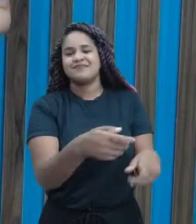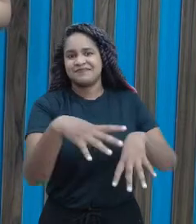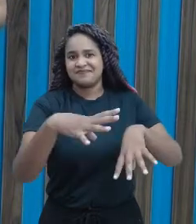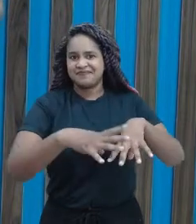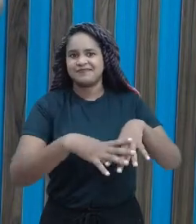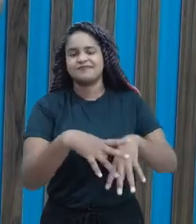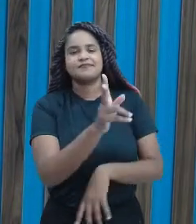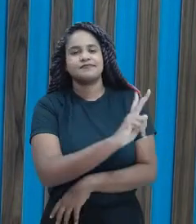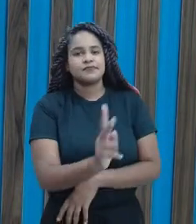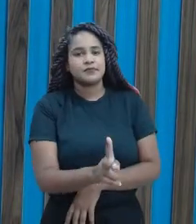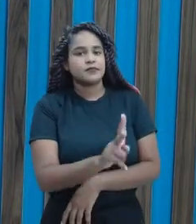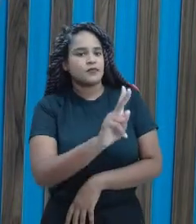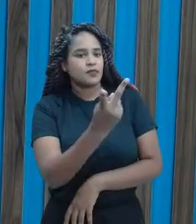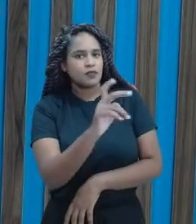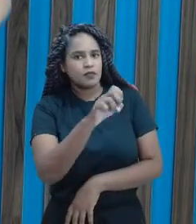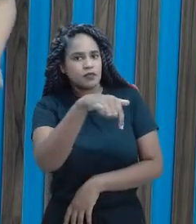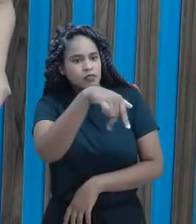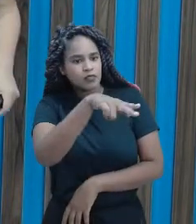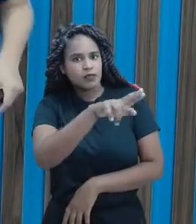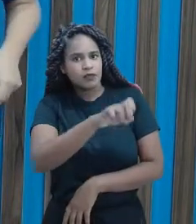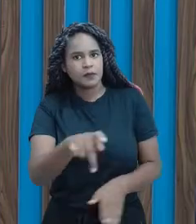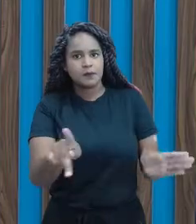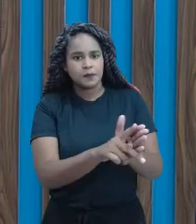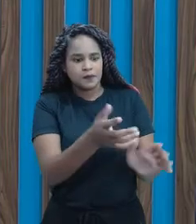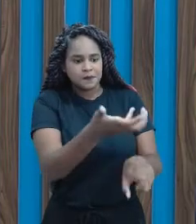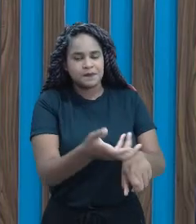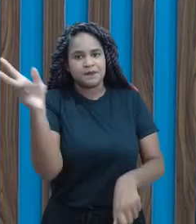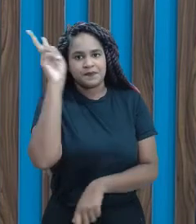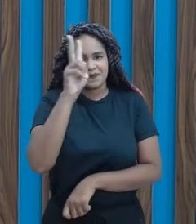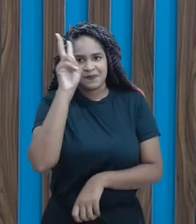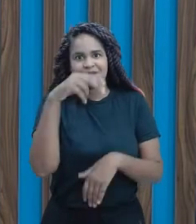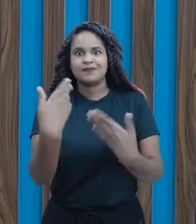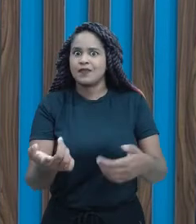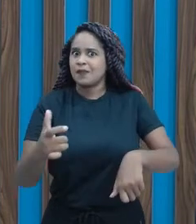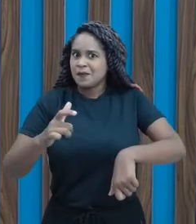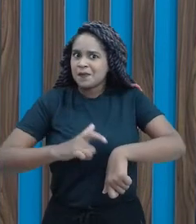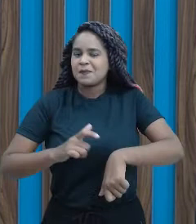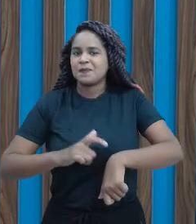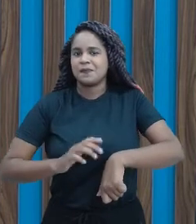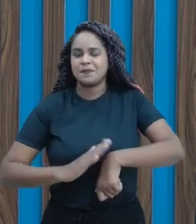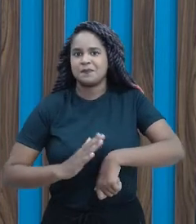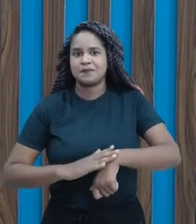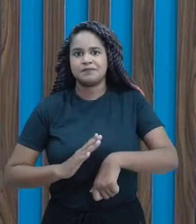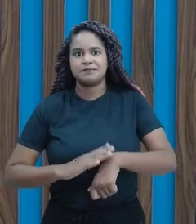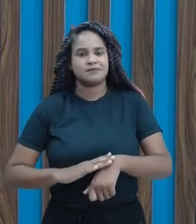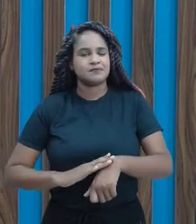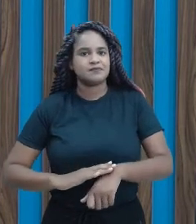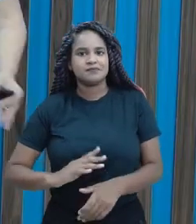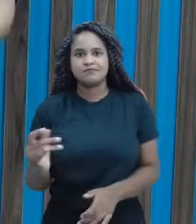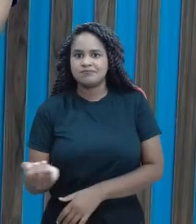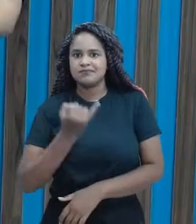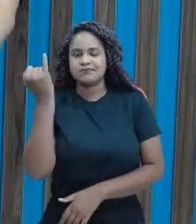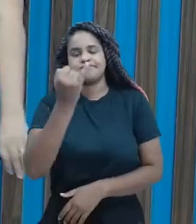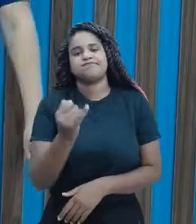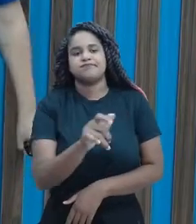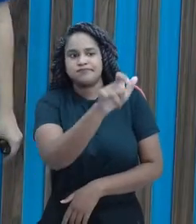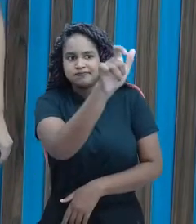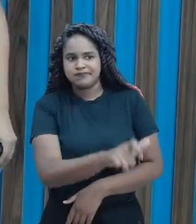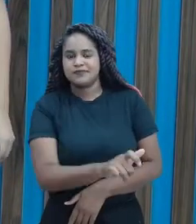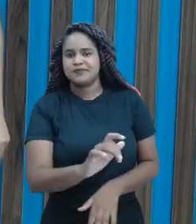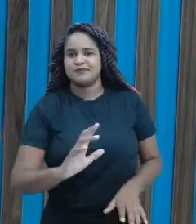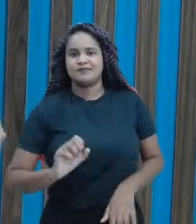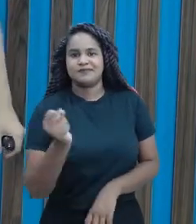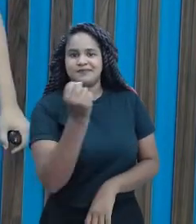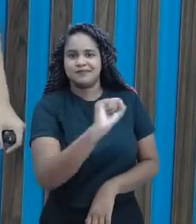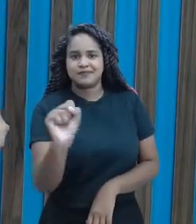matemática, é o professor Henrique, de História. Então a gente está vivendo um momento histórico nesse momento, com a presença desse professor massa. Diga aí